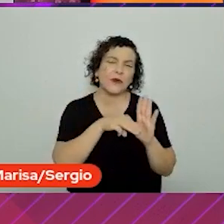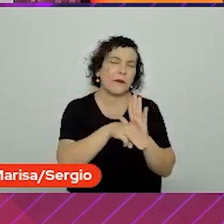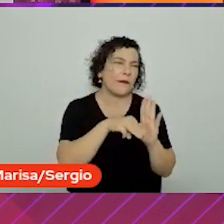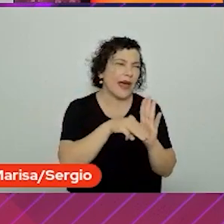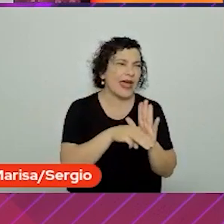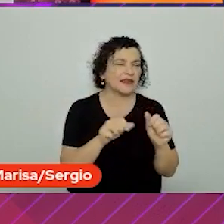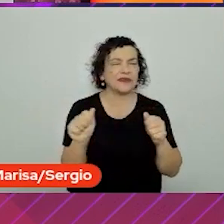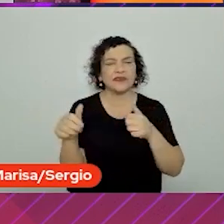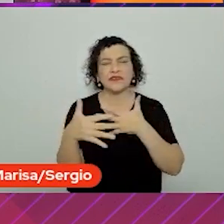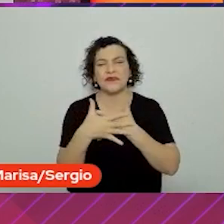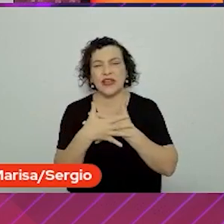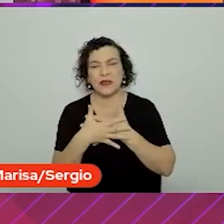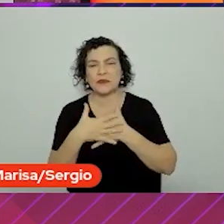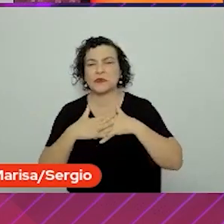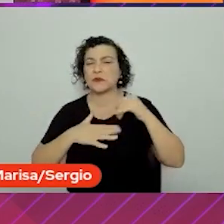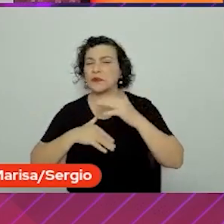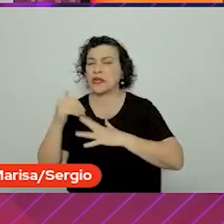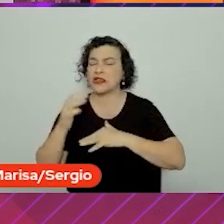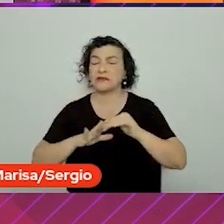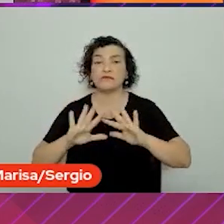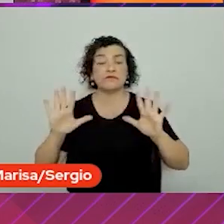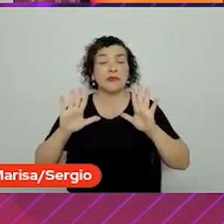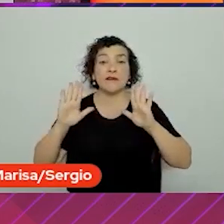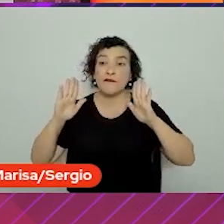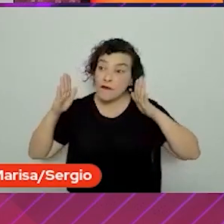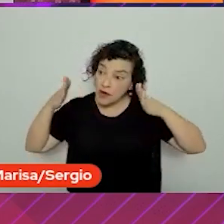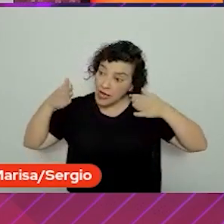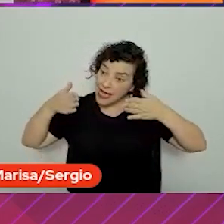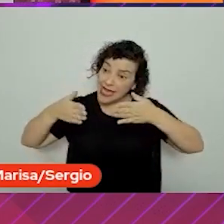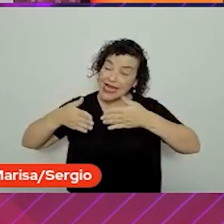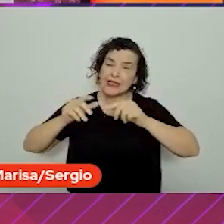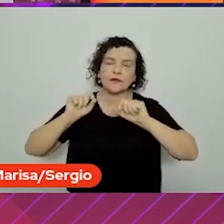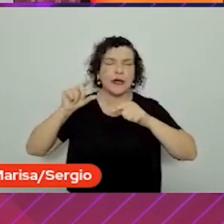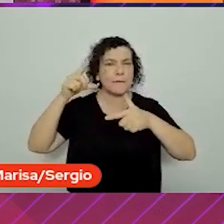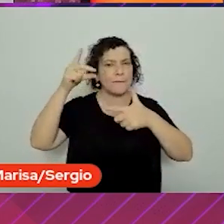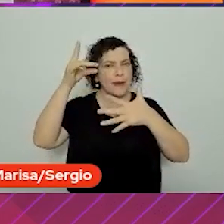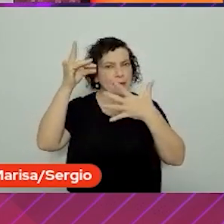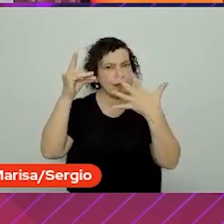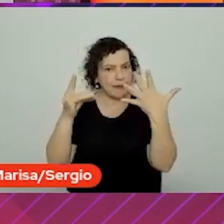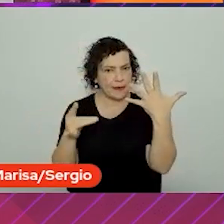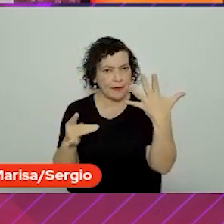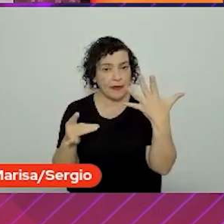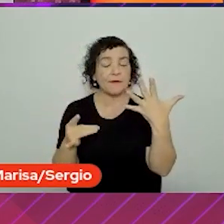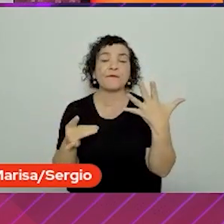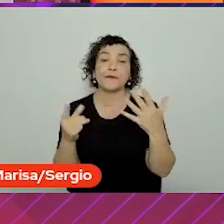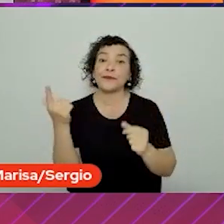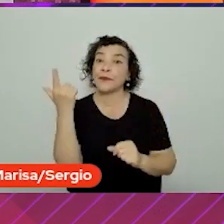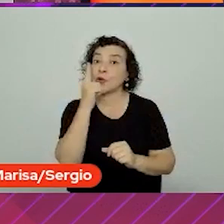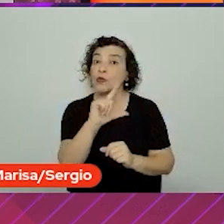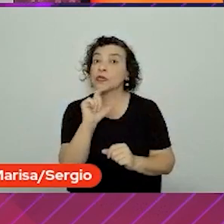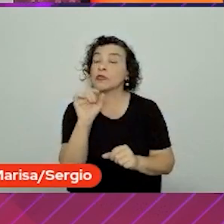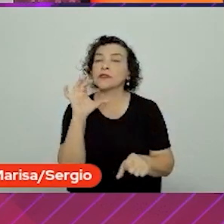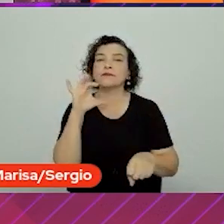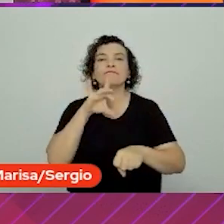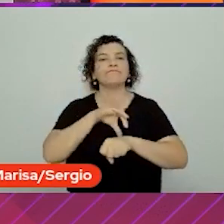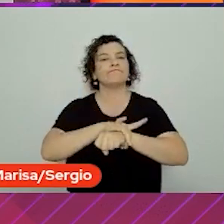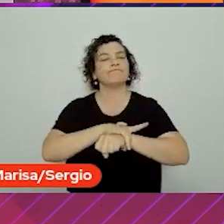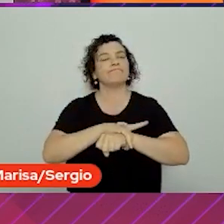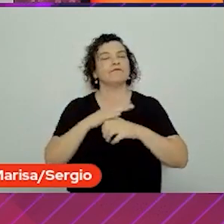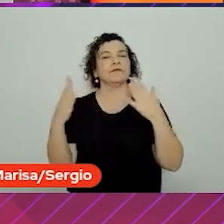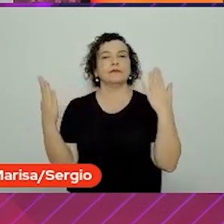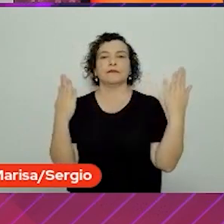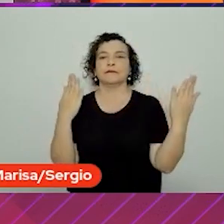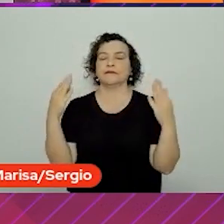frameworks, práticas em si, mas focando nesses aspectos que eu trouxe. A gente consegue trazer segurança psicológica para a